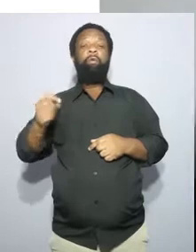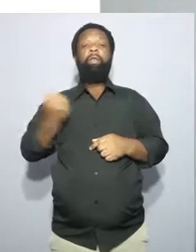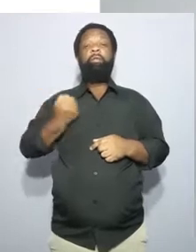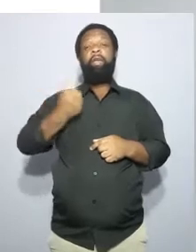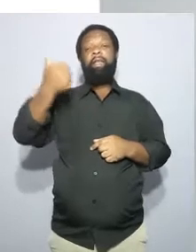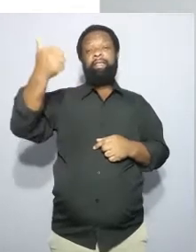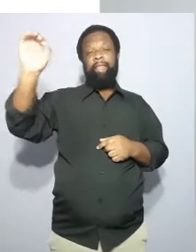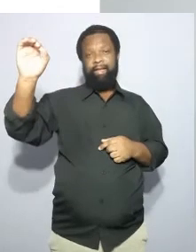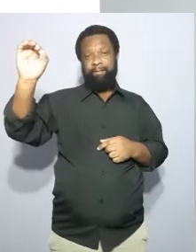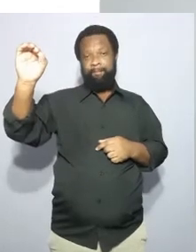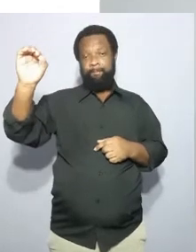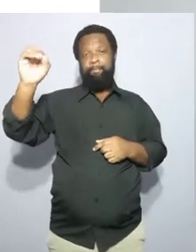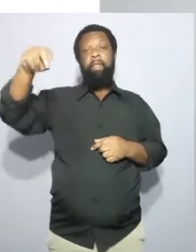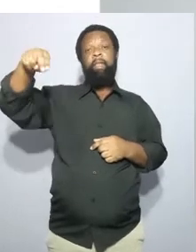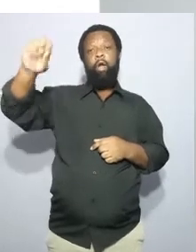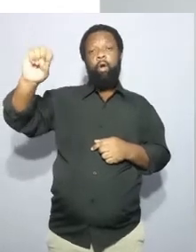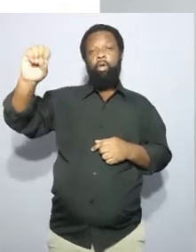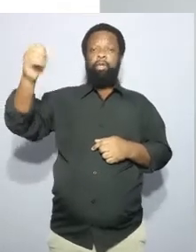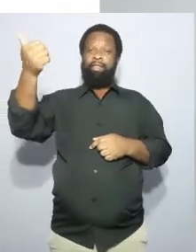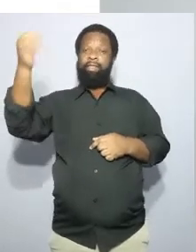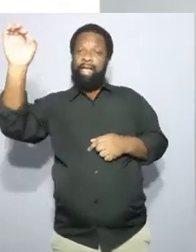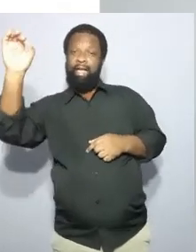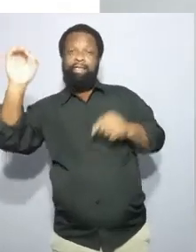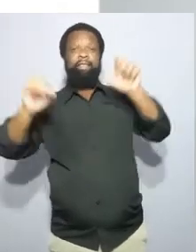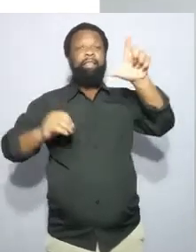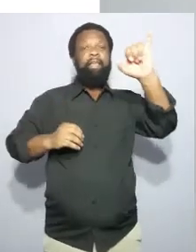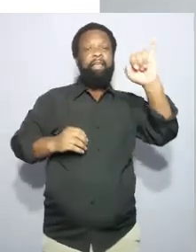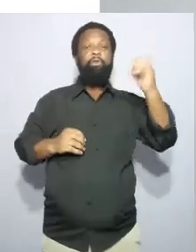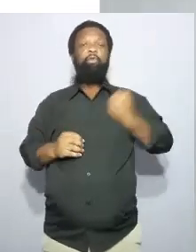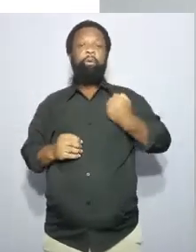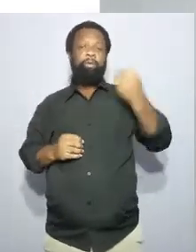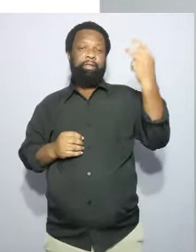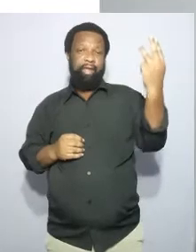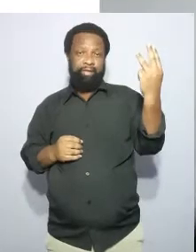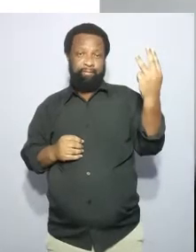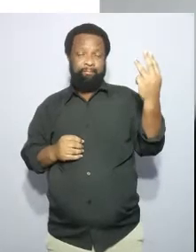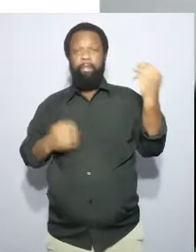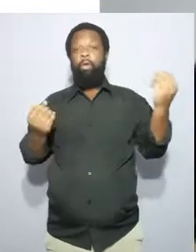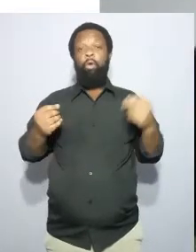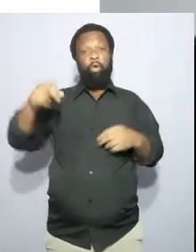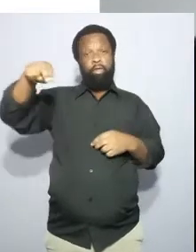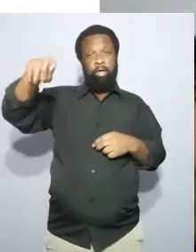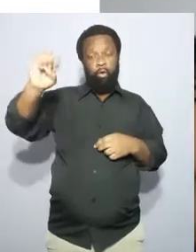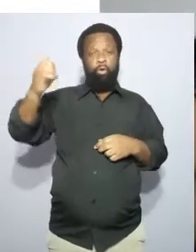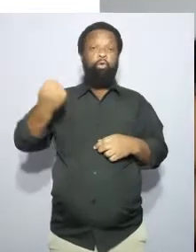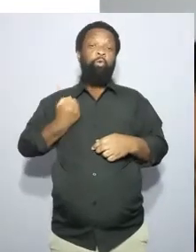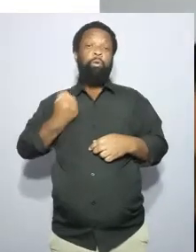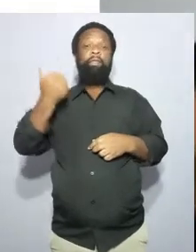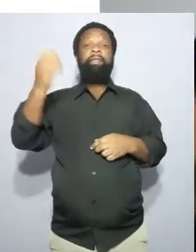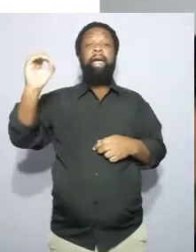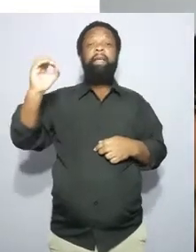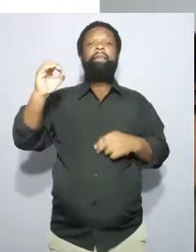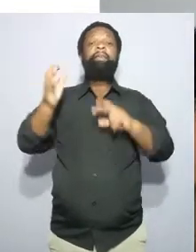neônio, número atômico 10. Lítio, número atômico 3. Então, o neônio com o número atômico 10 significa